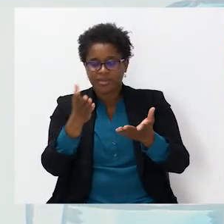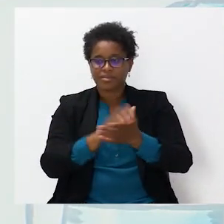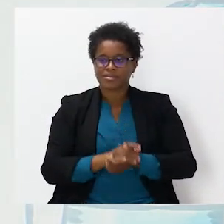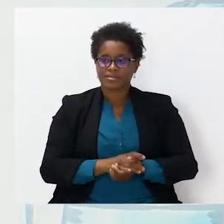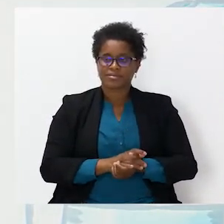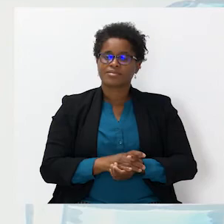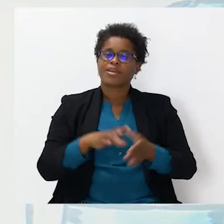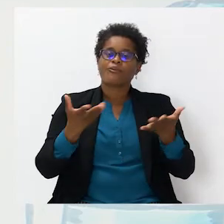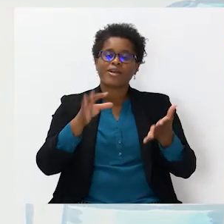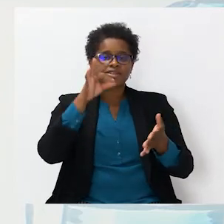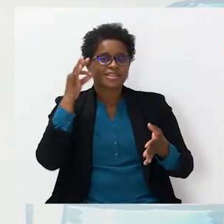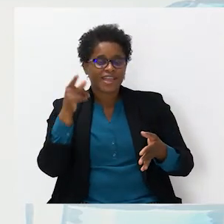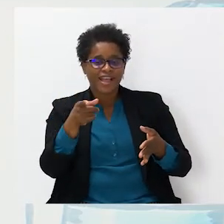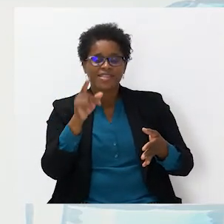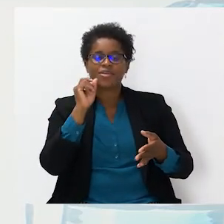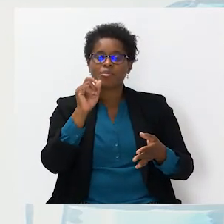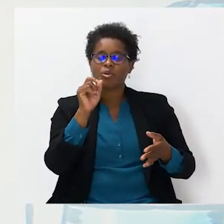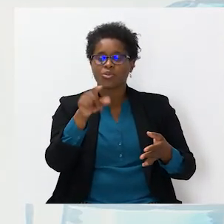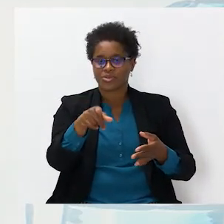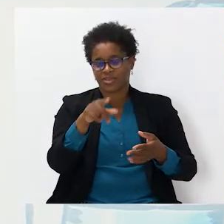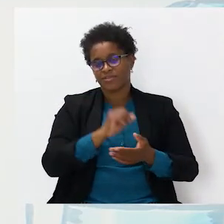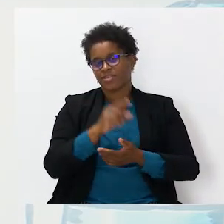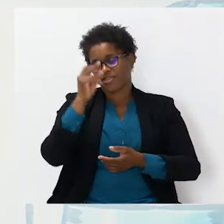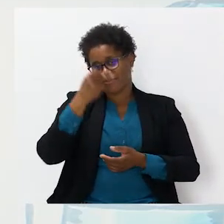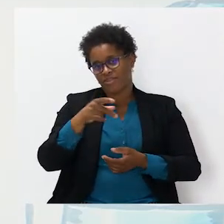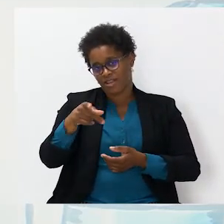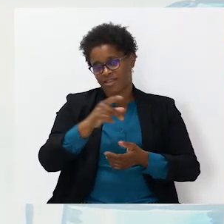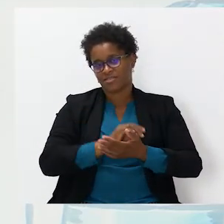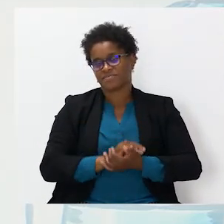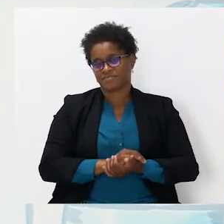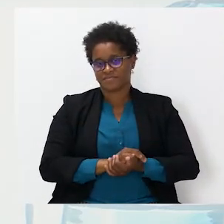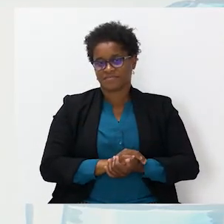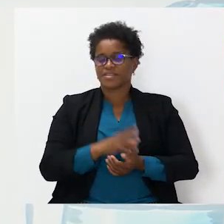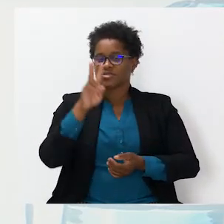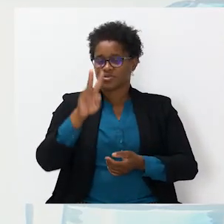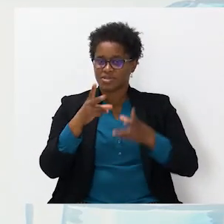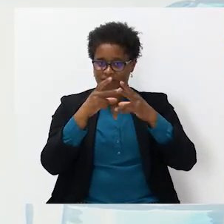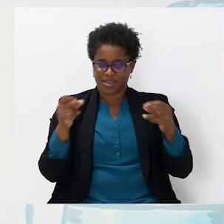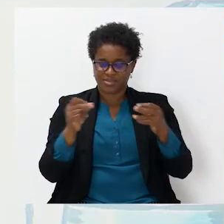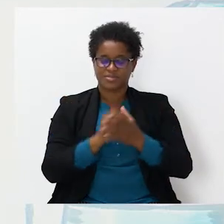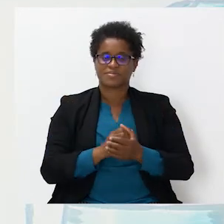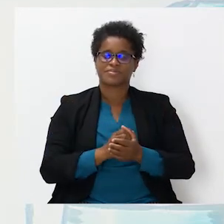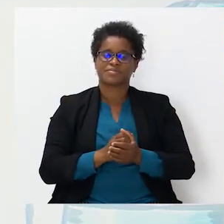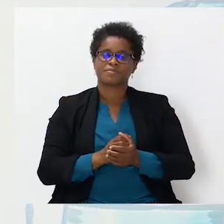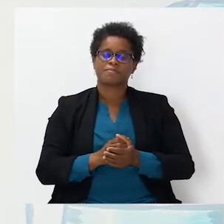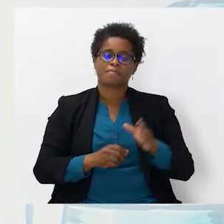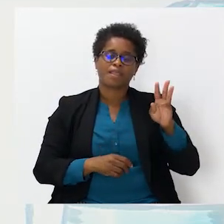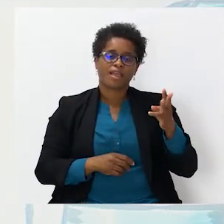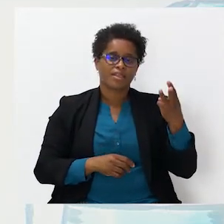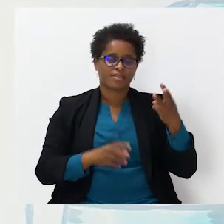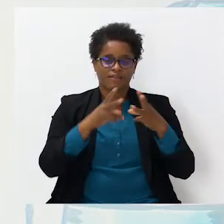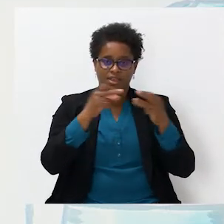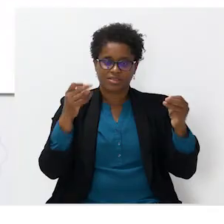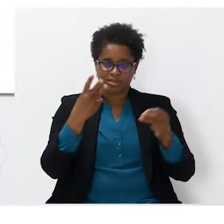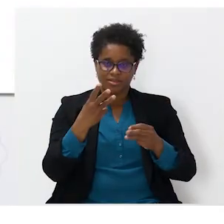Então, qual é o sinal de pontuação que vamos colocar nesta segunda frase? E a terceira